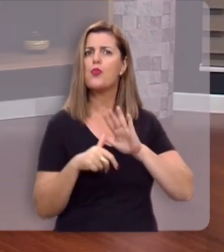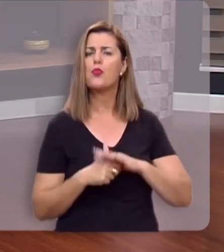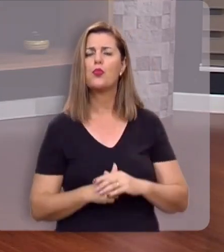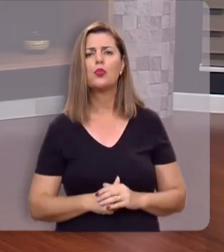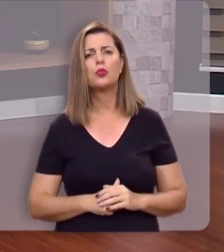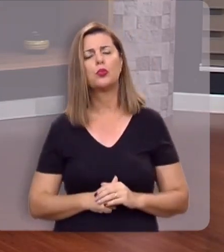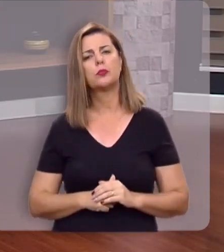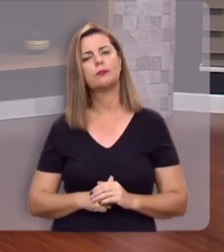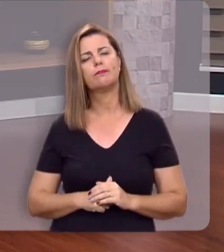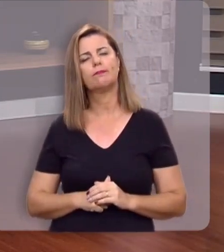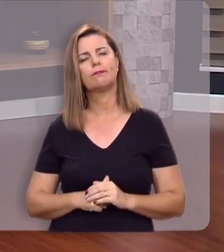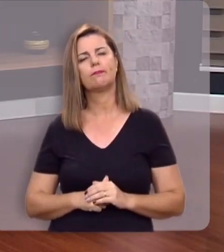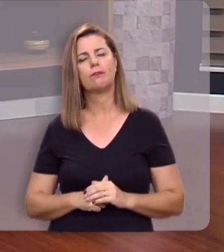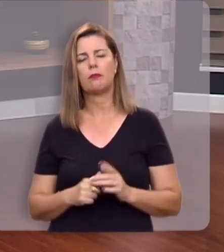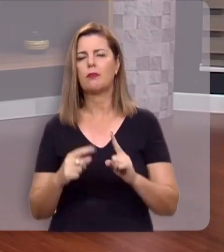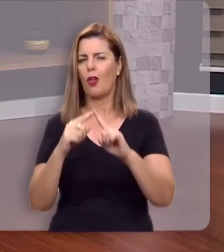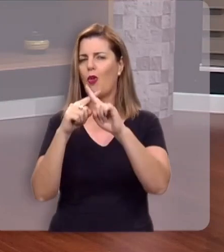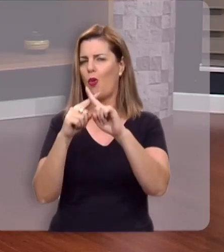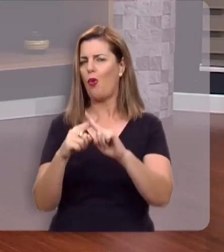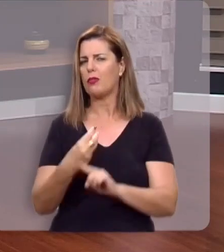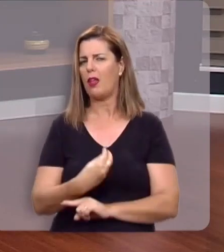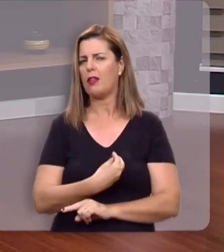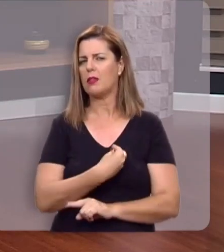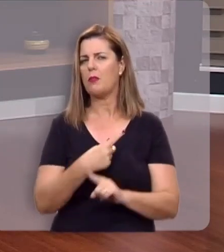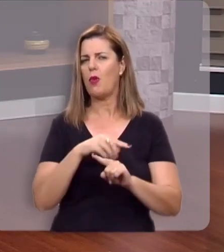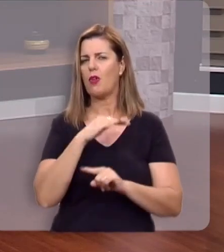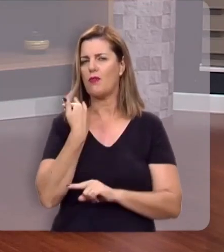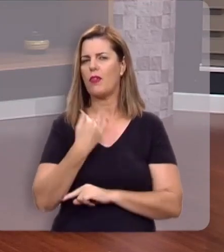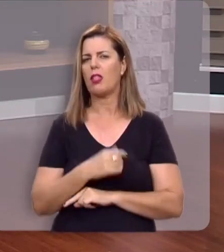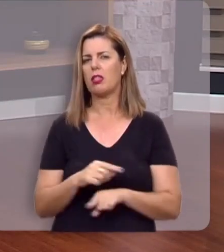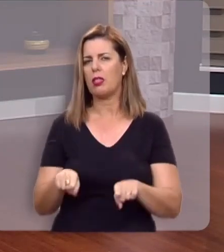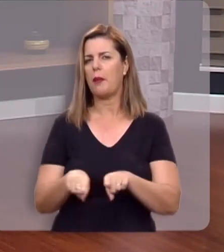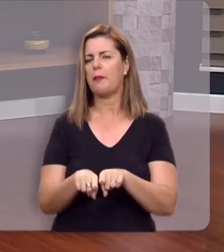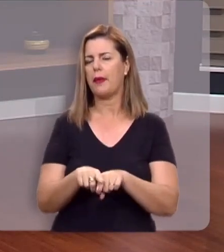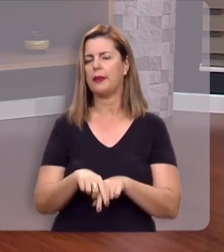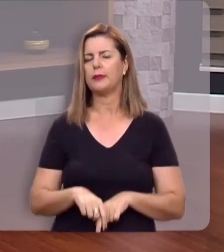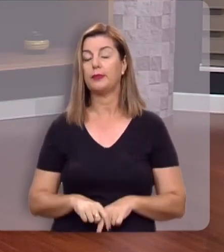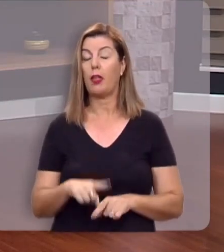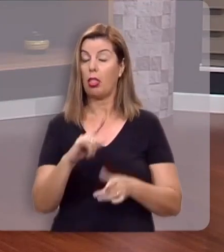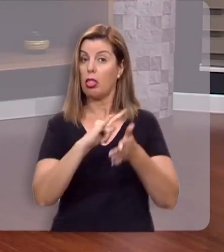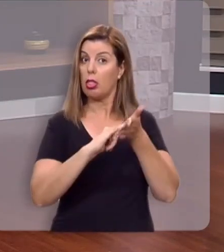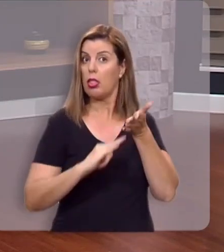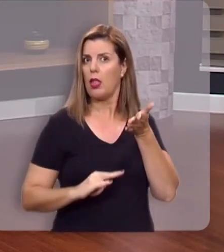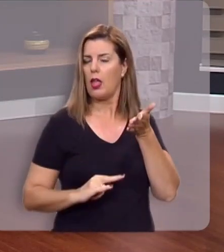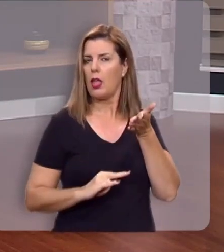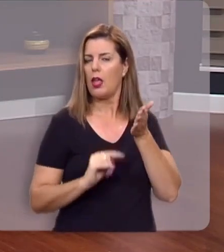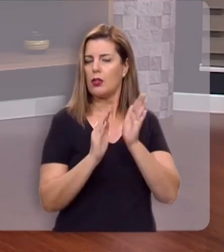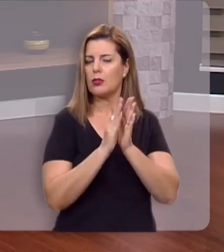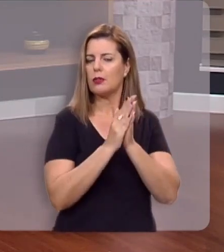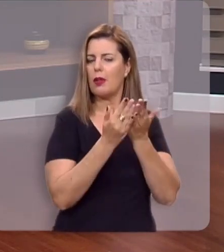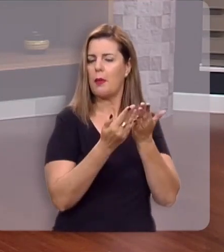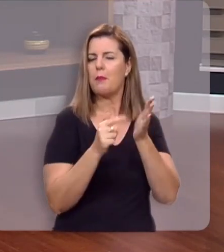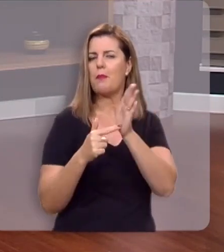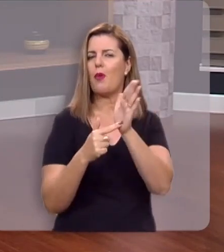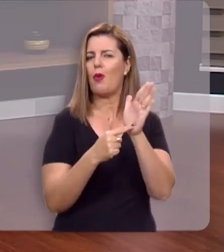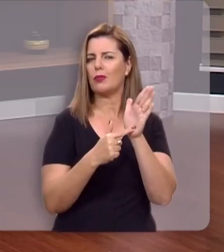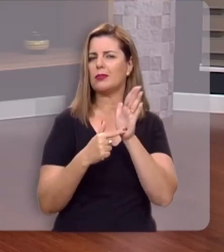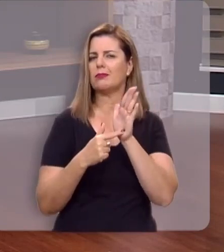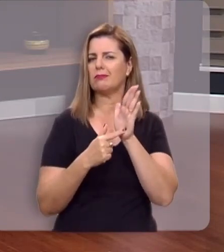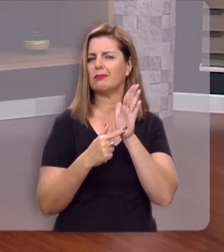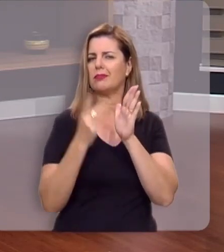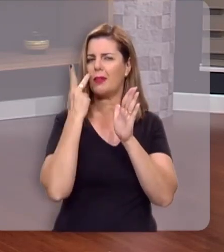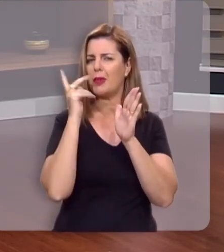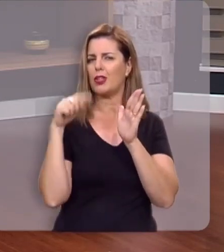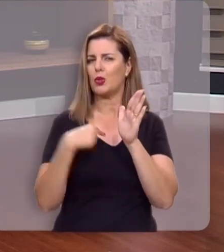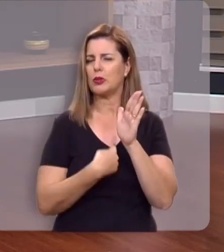mundo. Há contrastes na morte. E esse texto bíblico faz questão de relatar